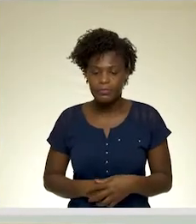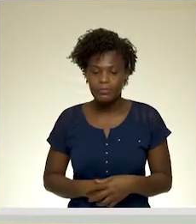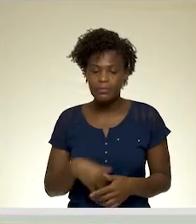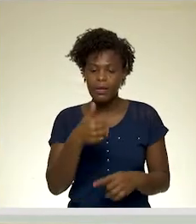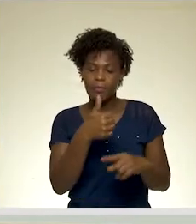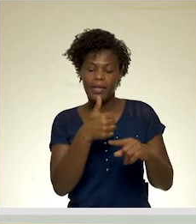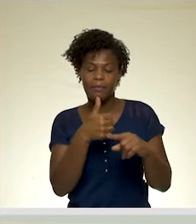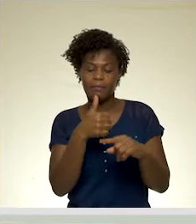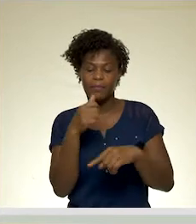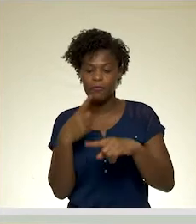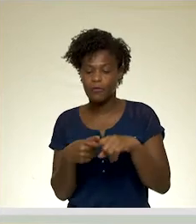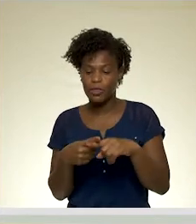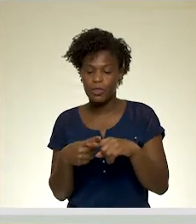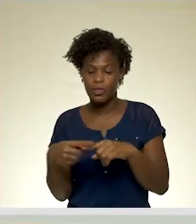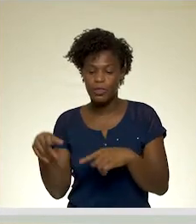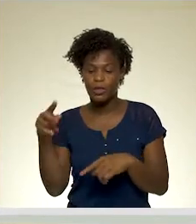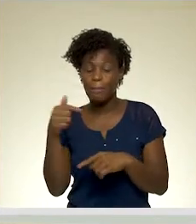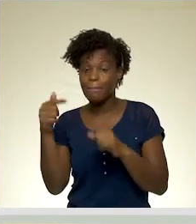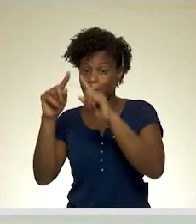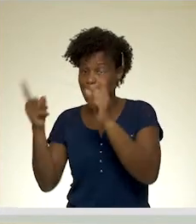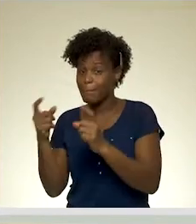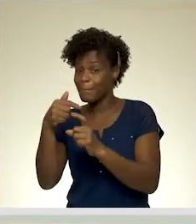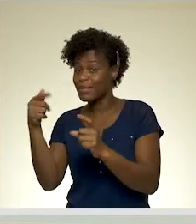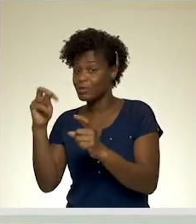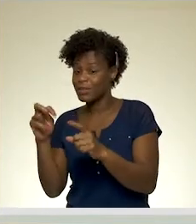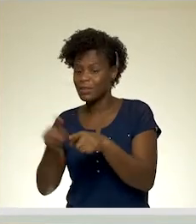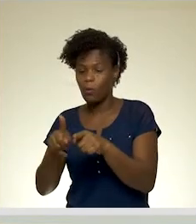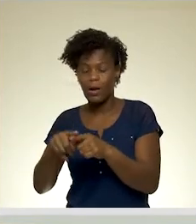B vezes menos 3